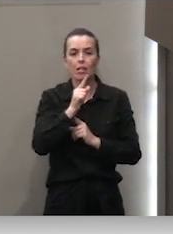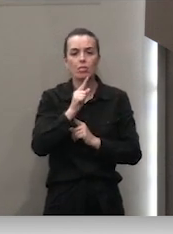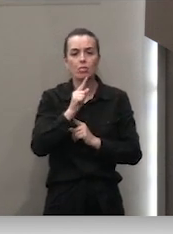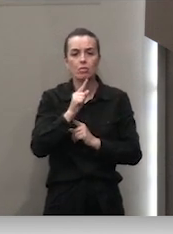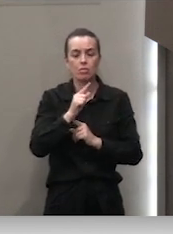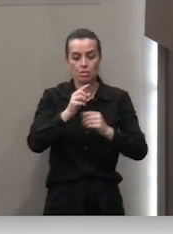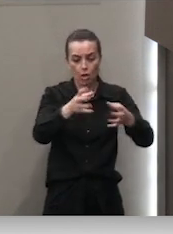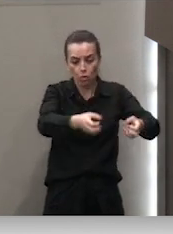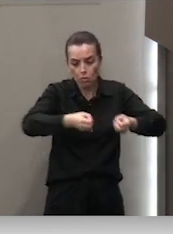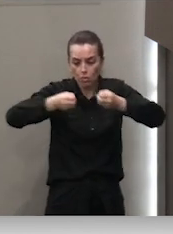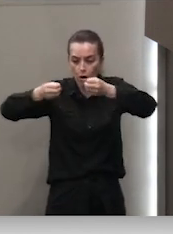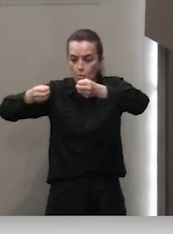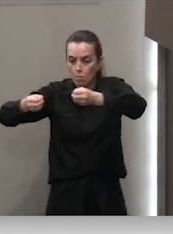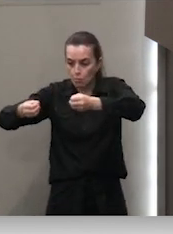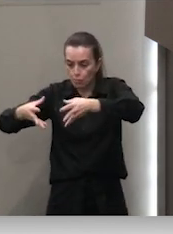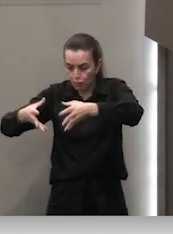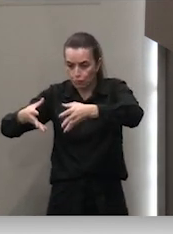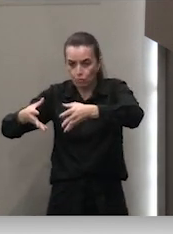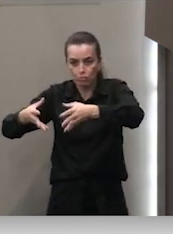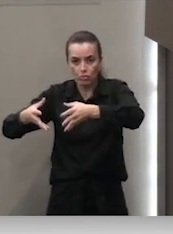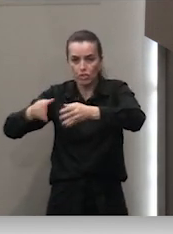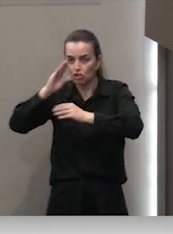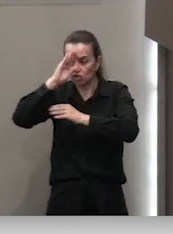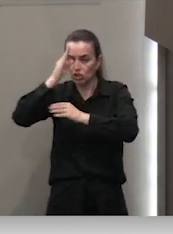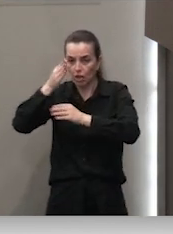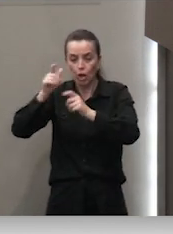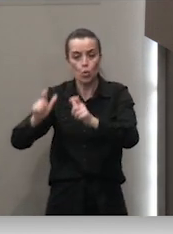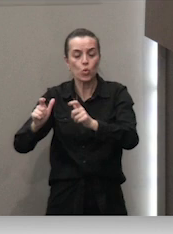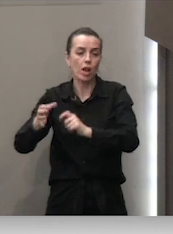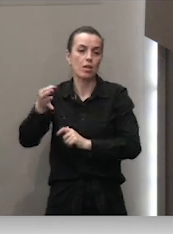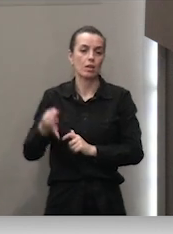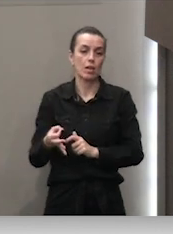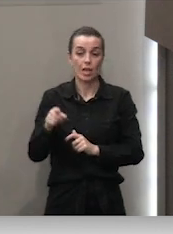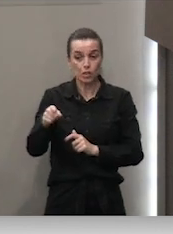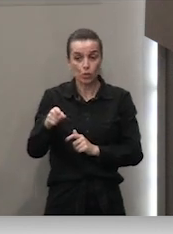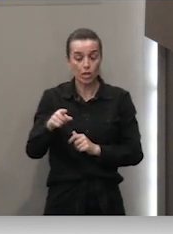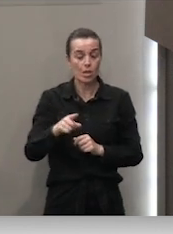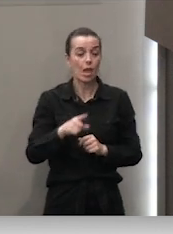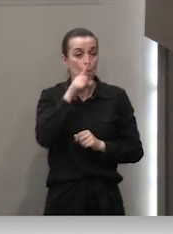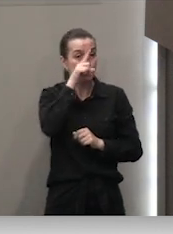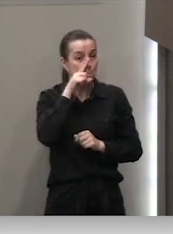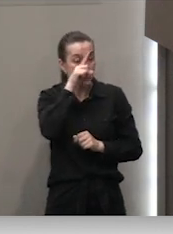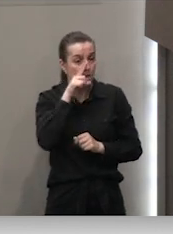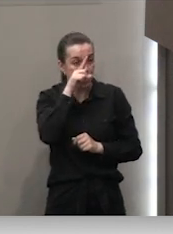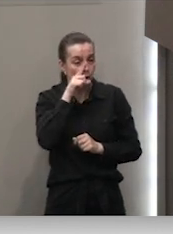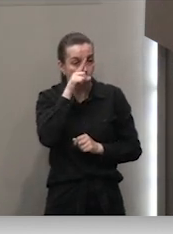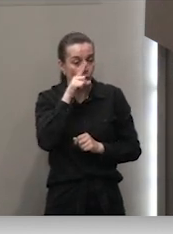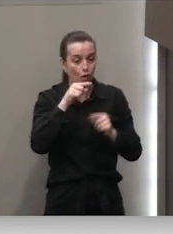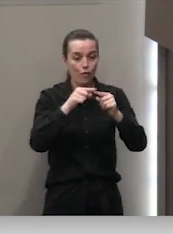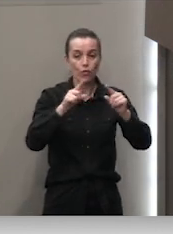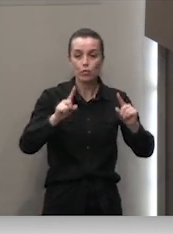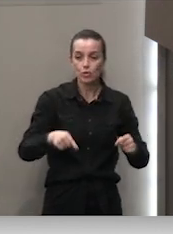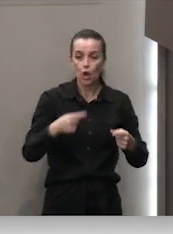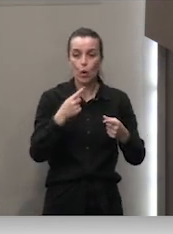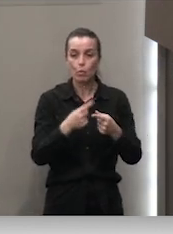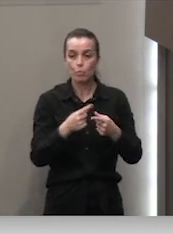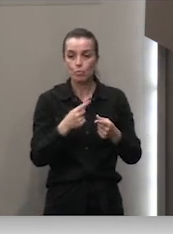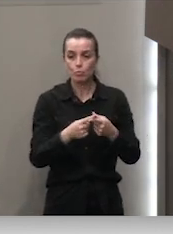o destino. Isso coloca em risco, sobretudo, os funcionários que estão lá, que acabam tendo